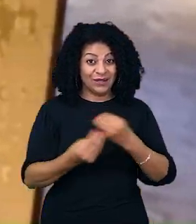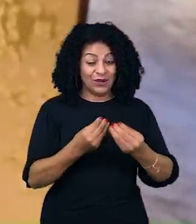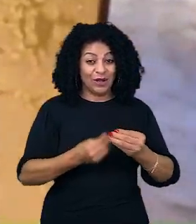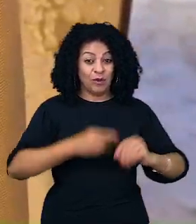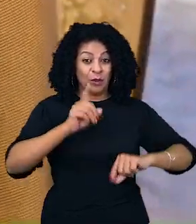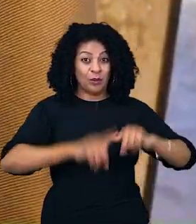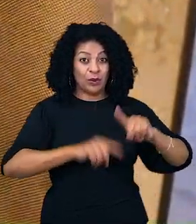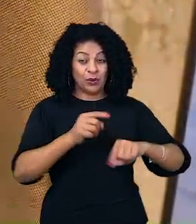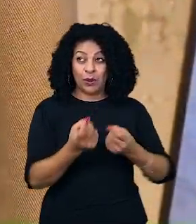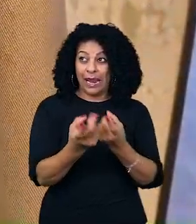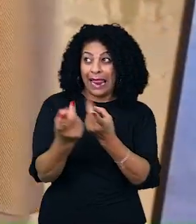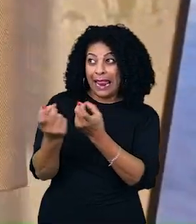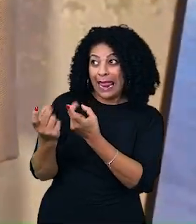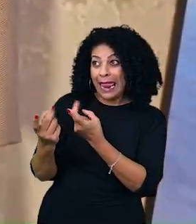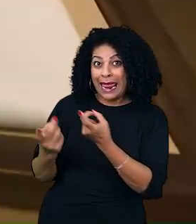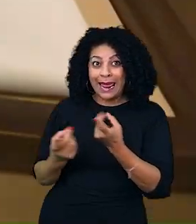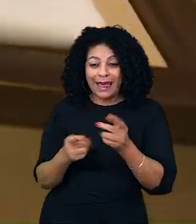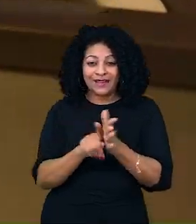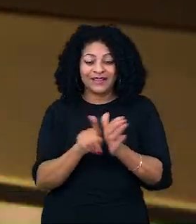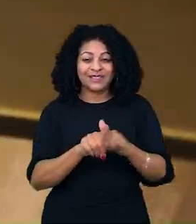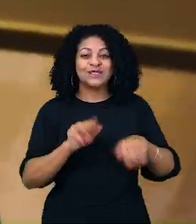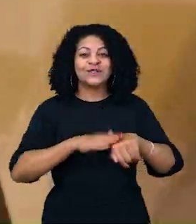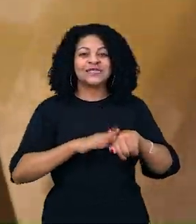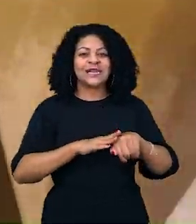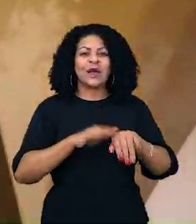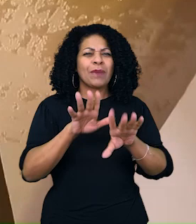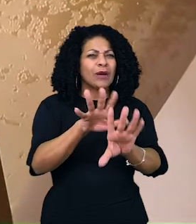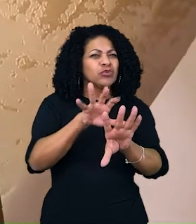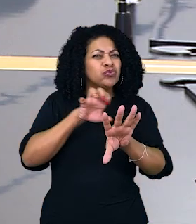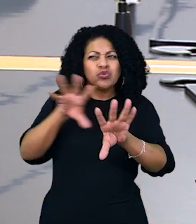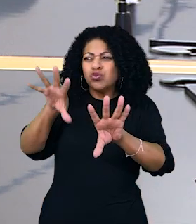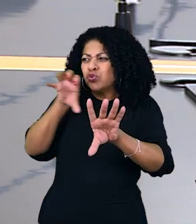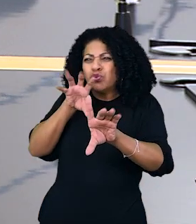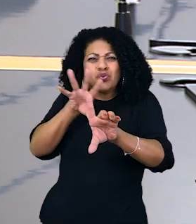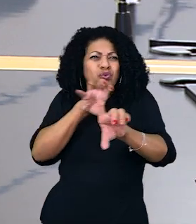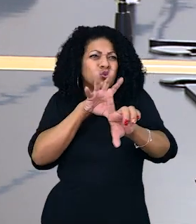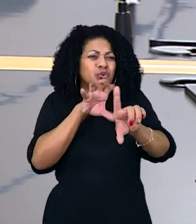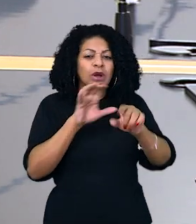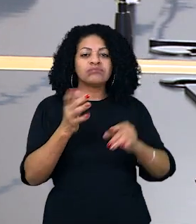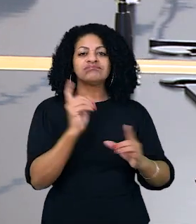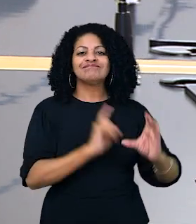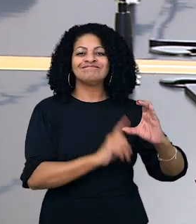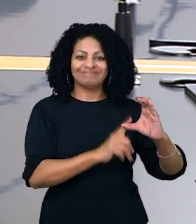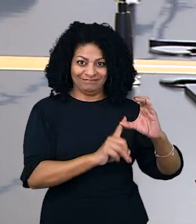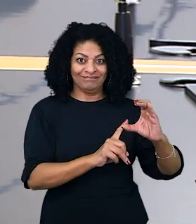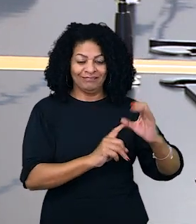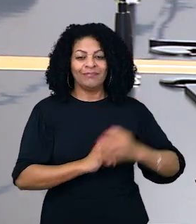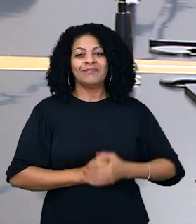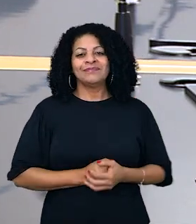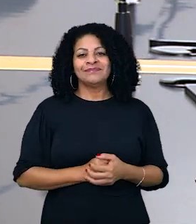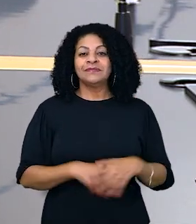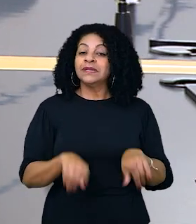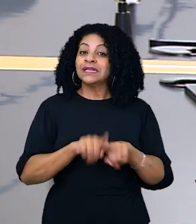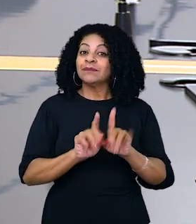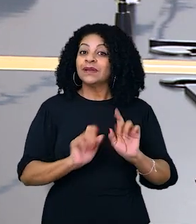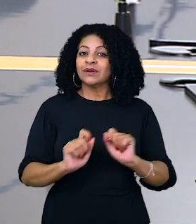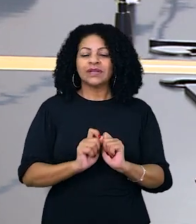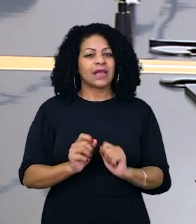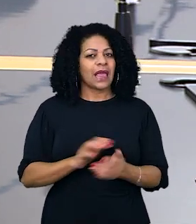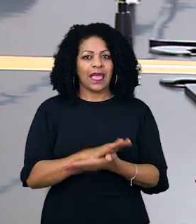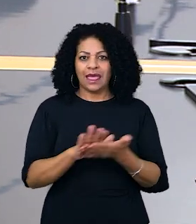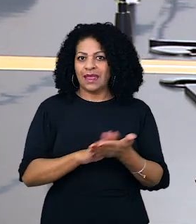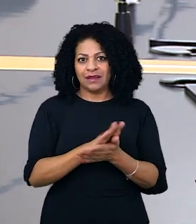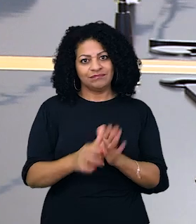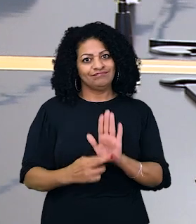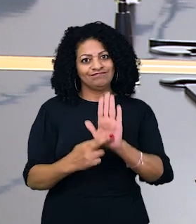coloca os produtos à venda de uma forma mais atrativa para os clientes. No dia da audiência trabalhista, nenhum representante